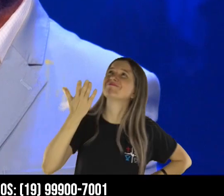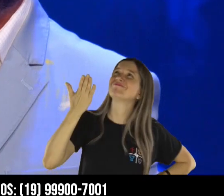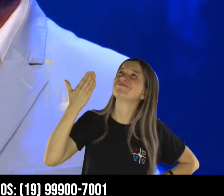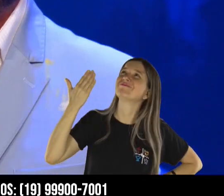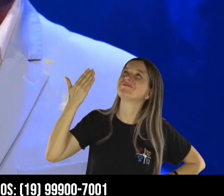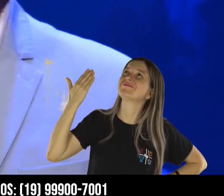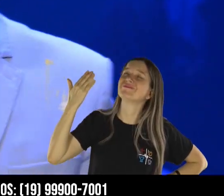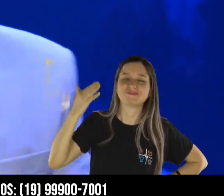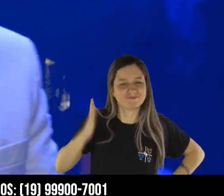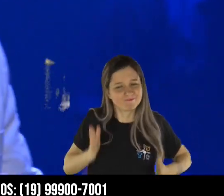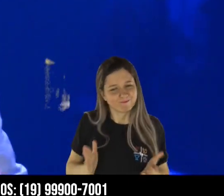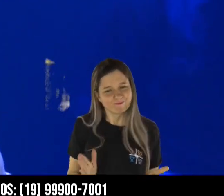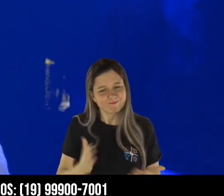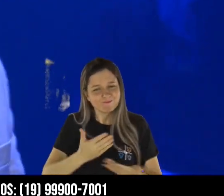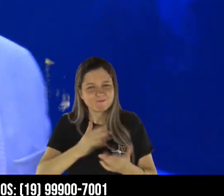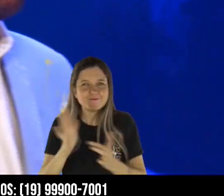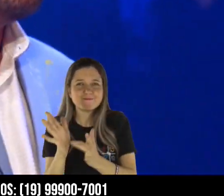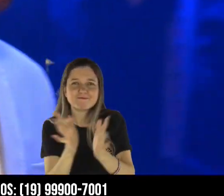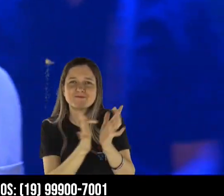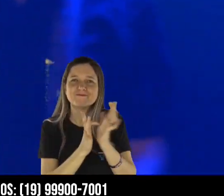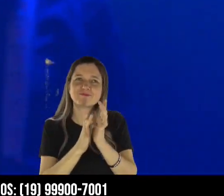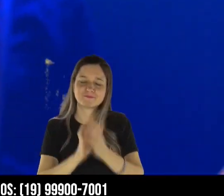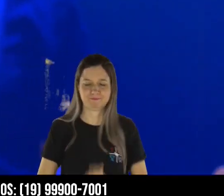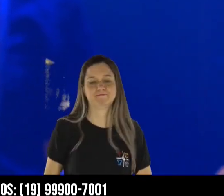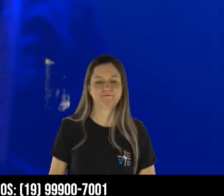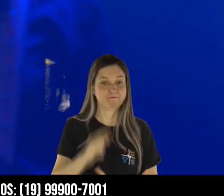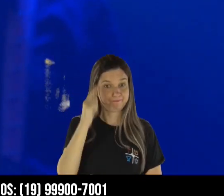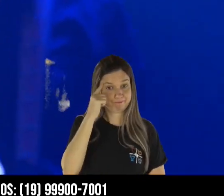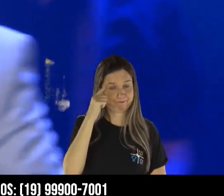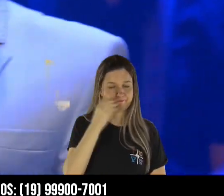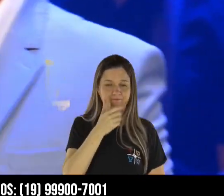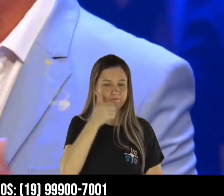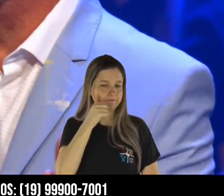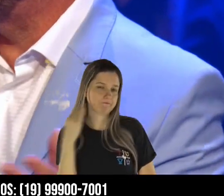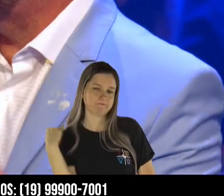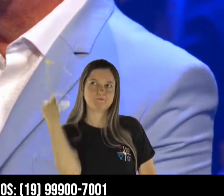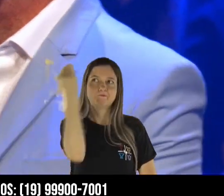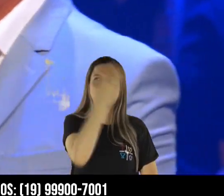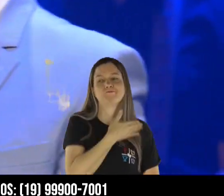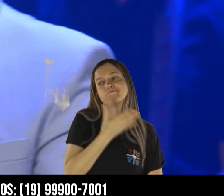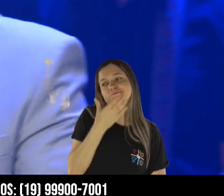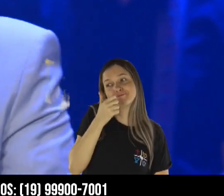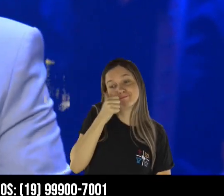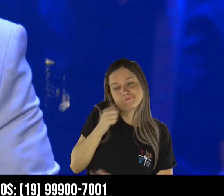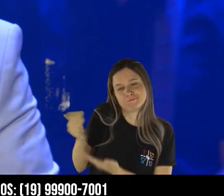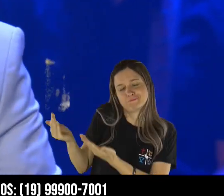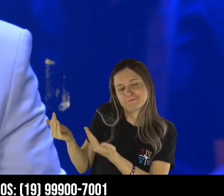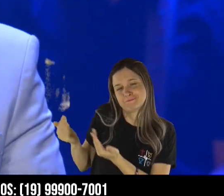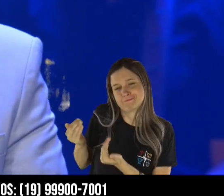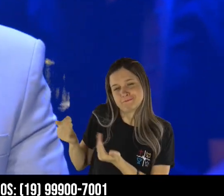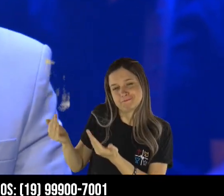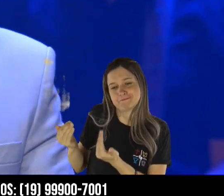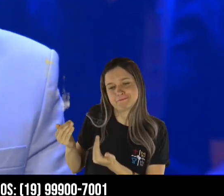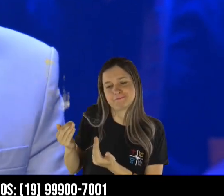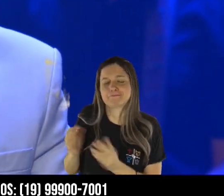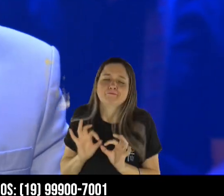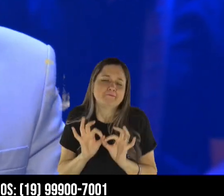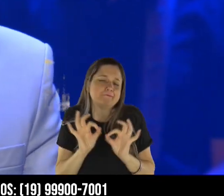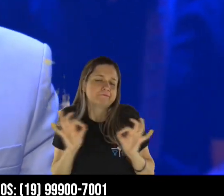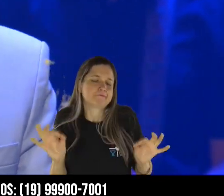aconteceu. Pensa bem. Maria, uma moça, jovem,